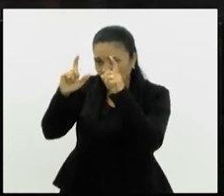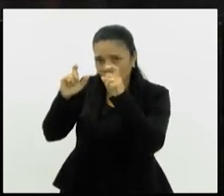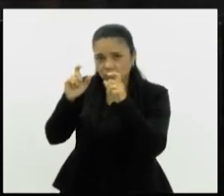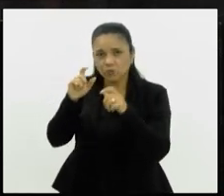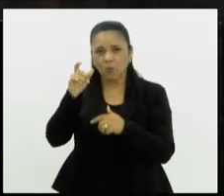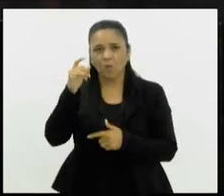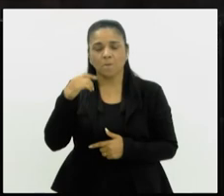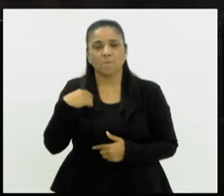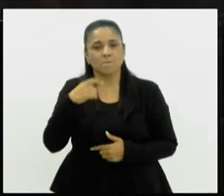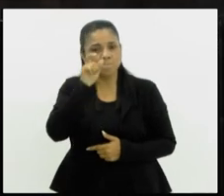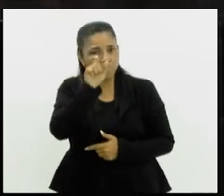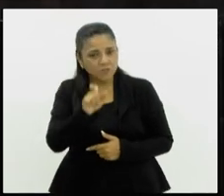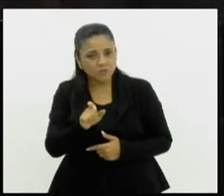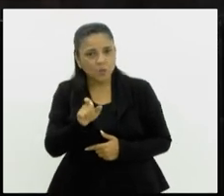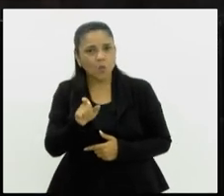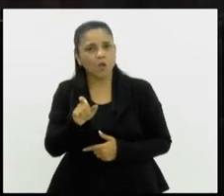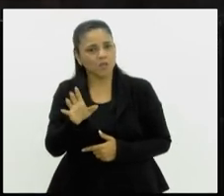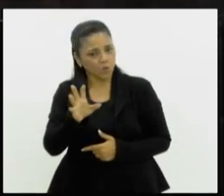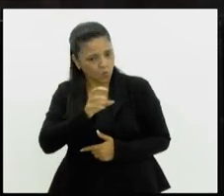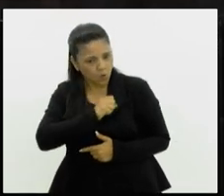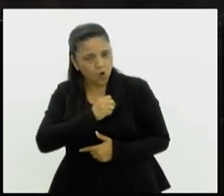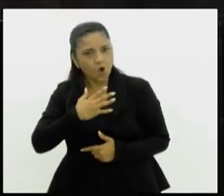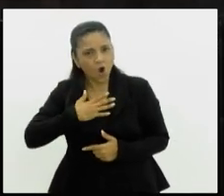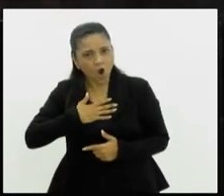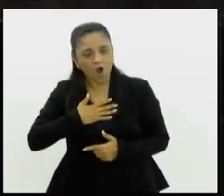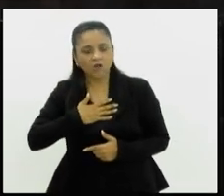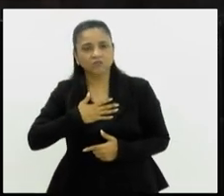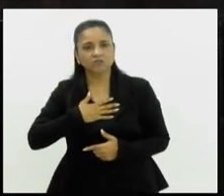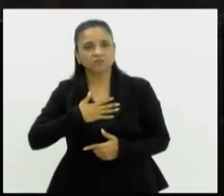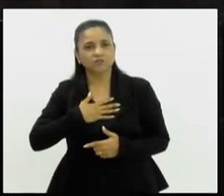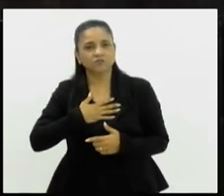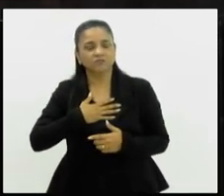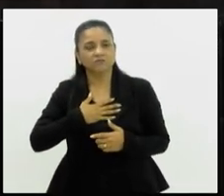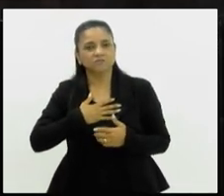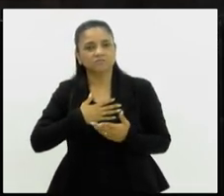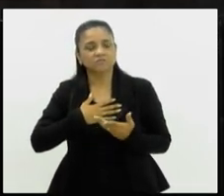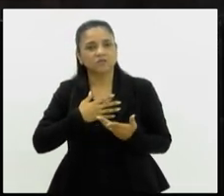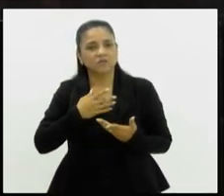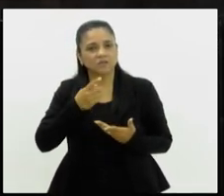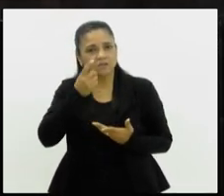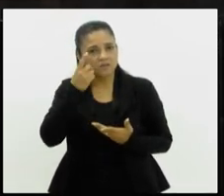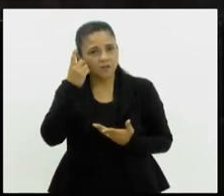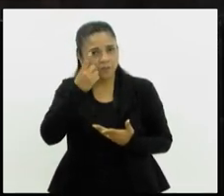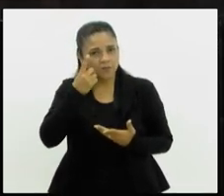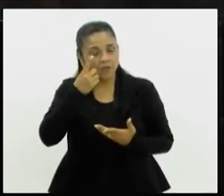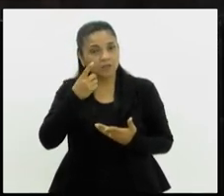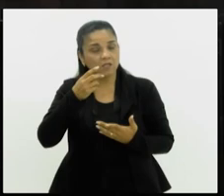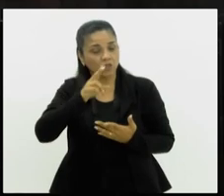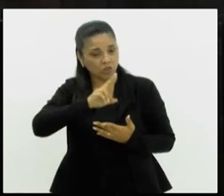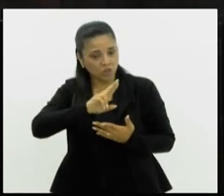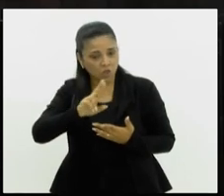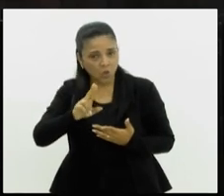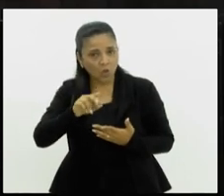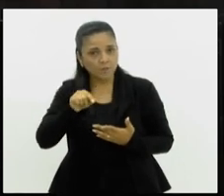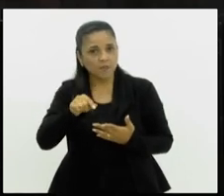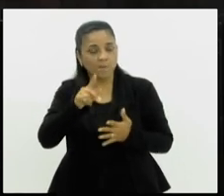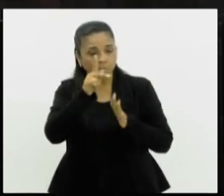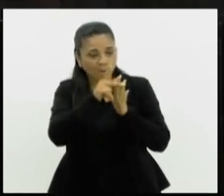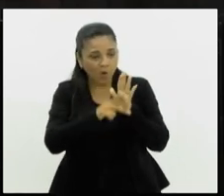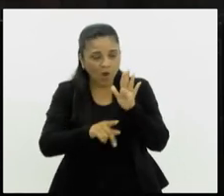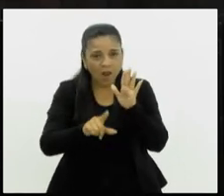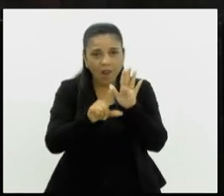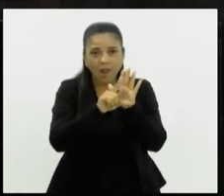muito querida por nós, que, inclusive, deputado, eu gostaria de já antecipar que será nome de um projeto de lei que eu